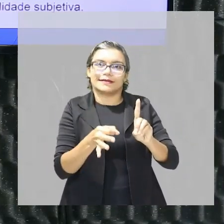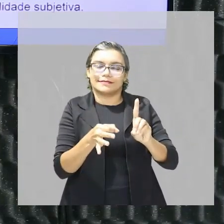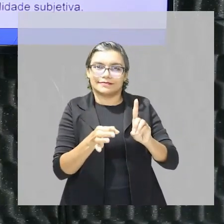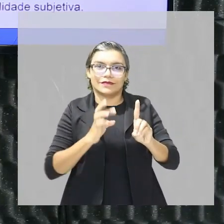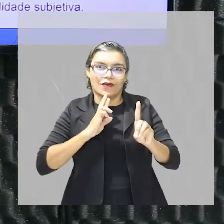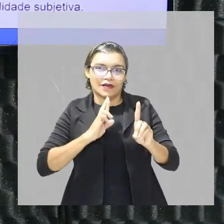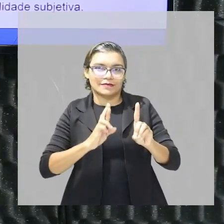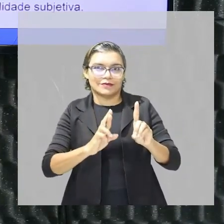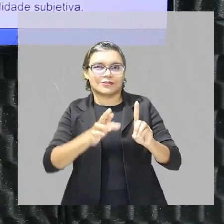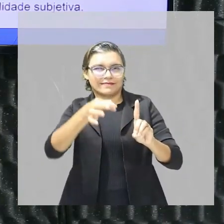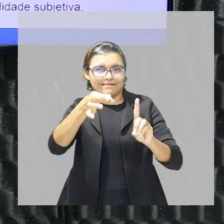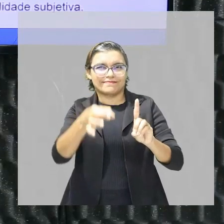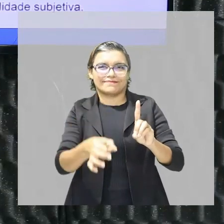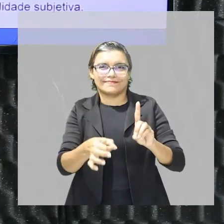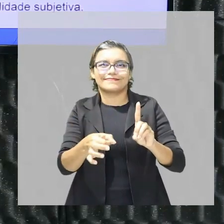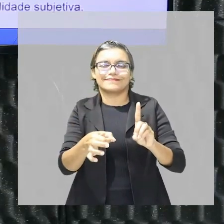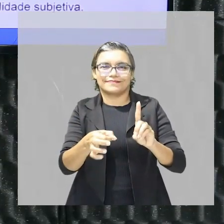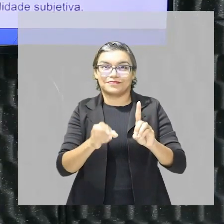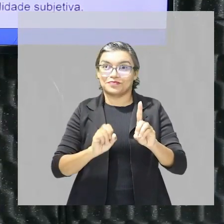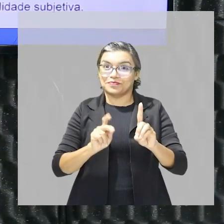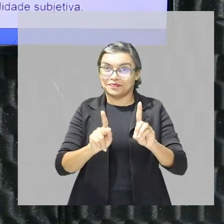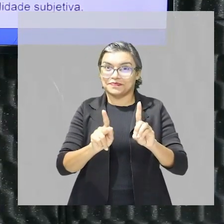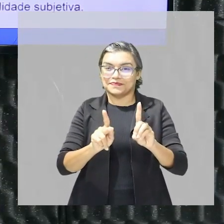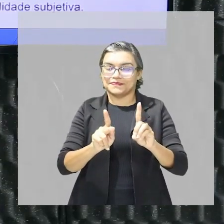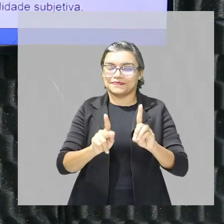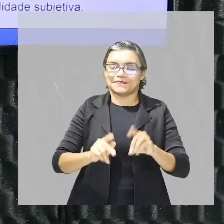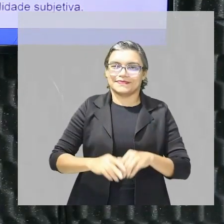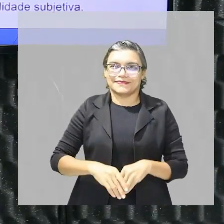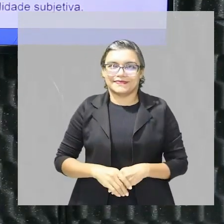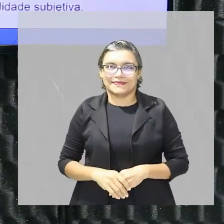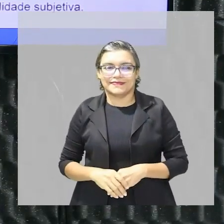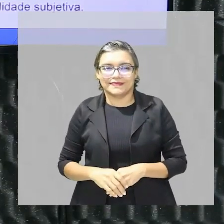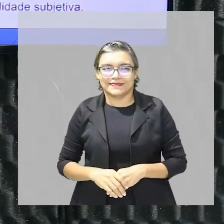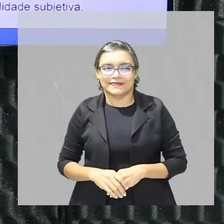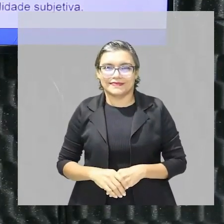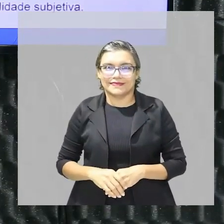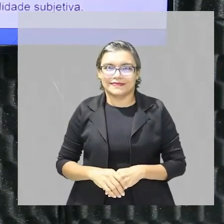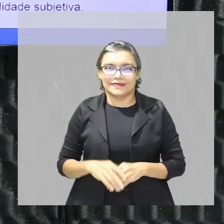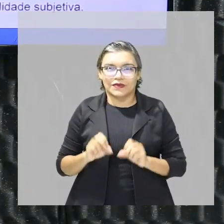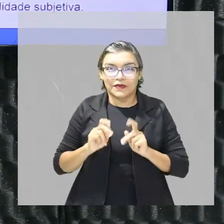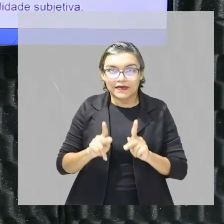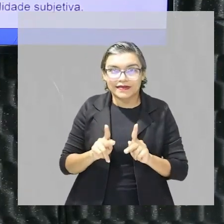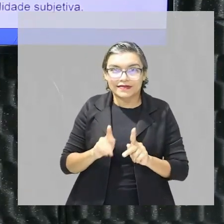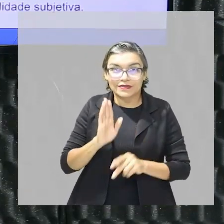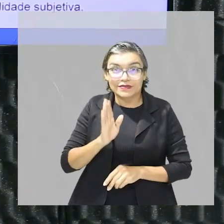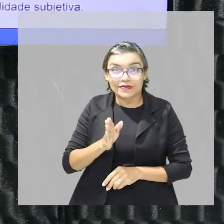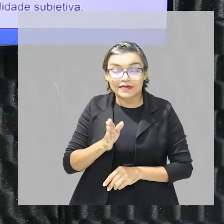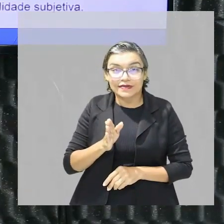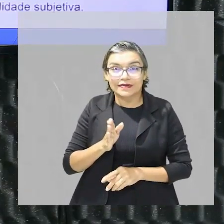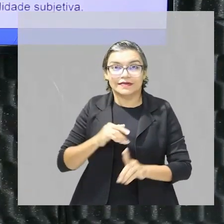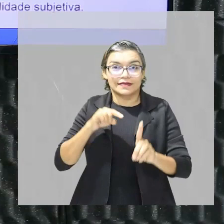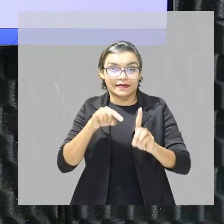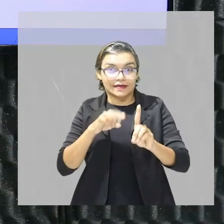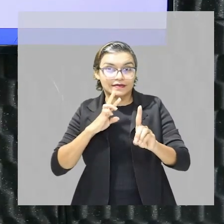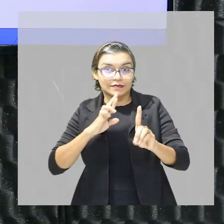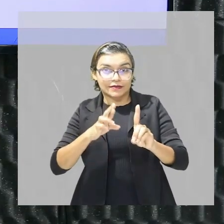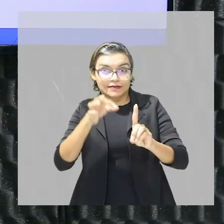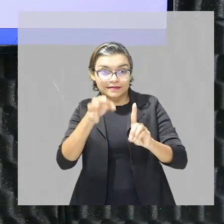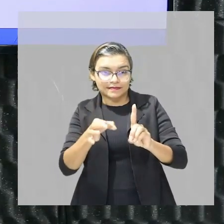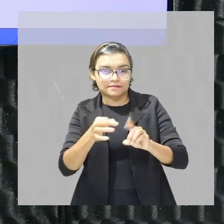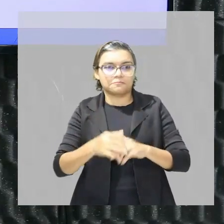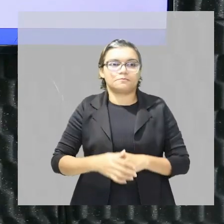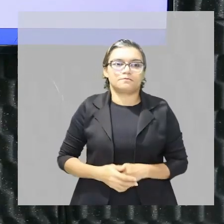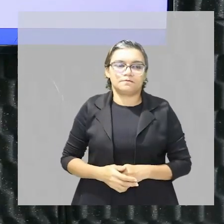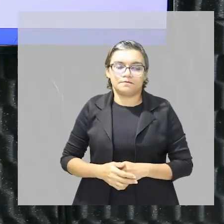dado assinale para você a letra d de dado correto perfeito fechamos aqui marque a letra d